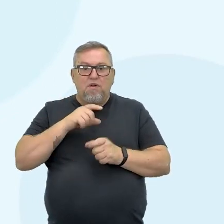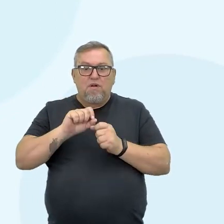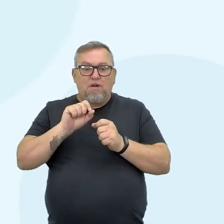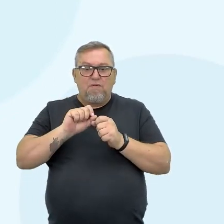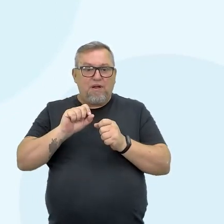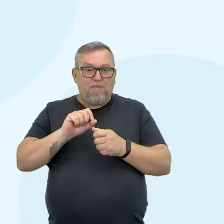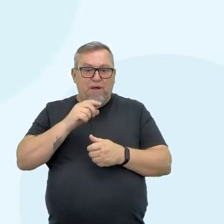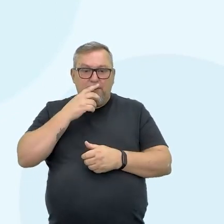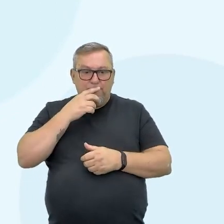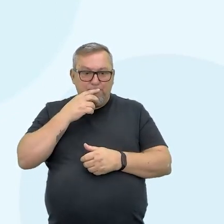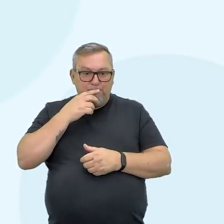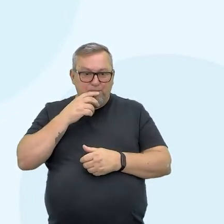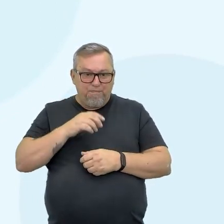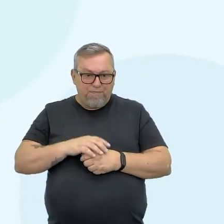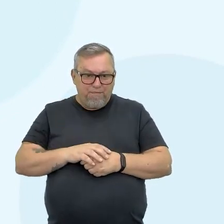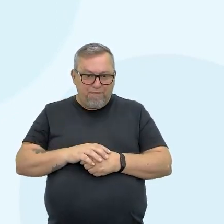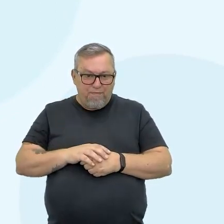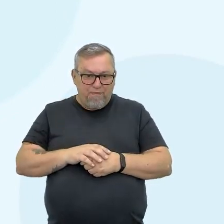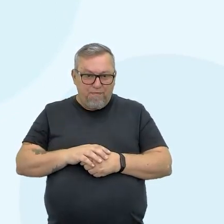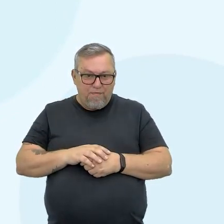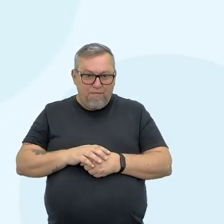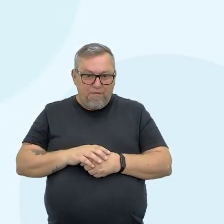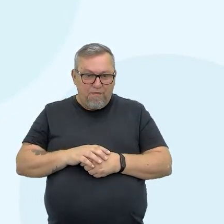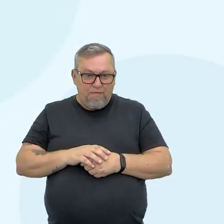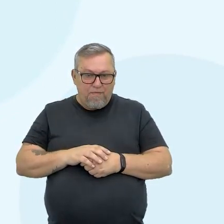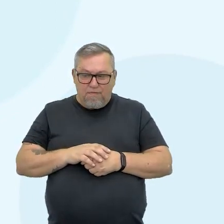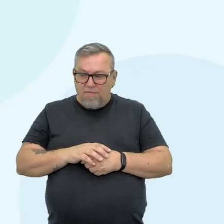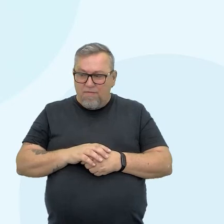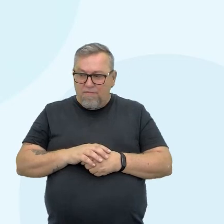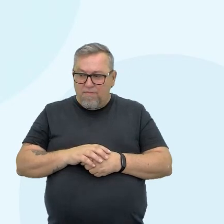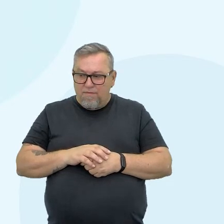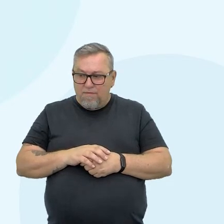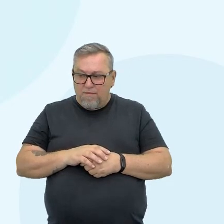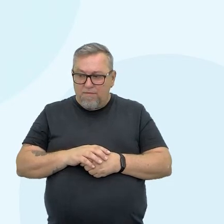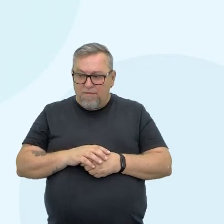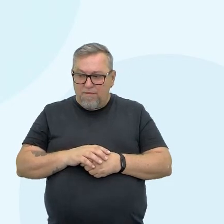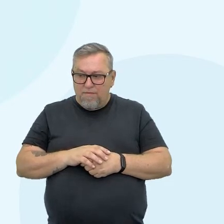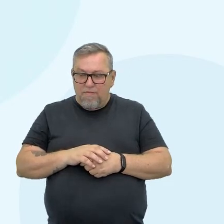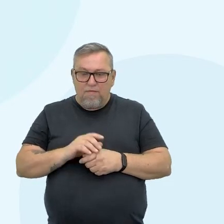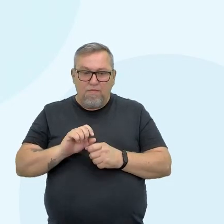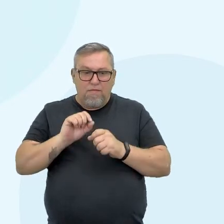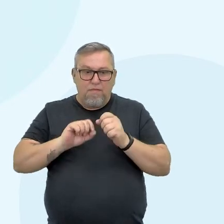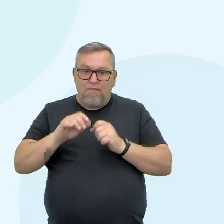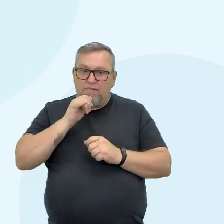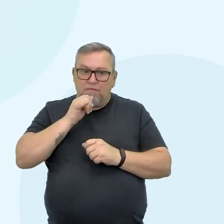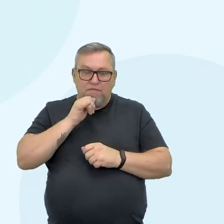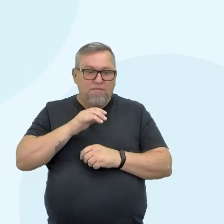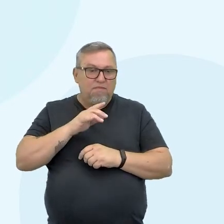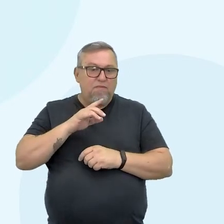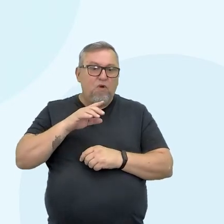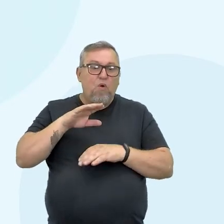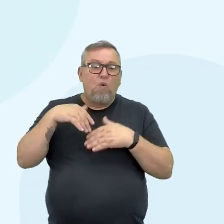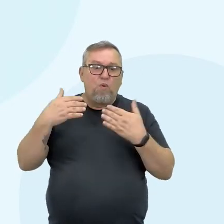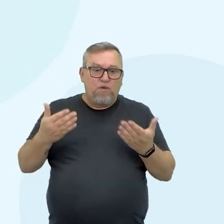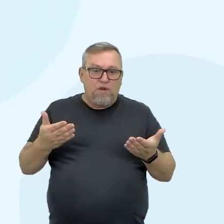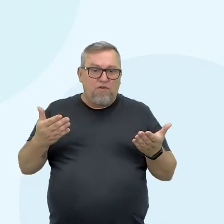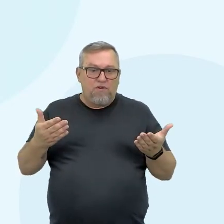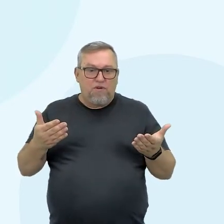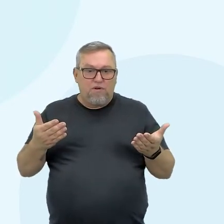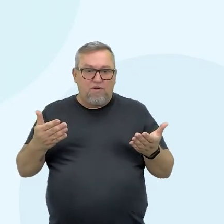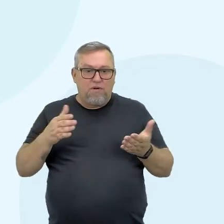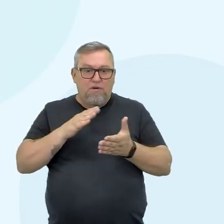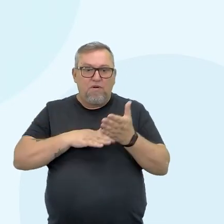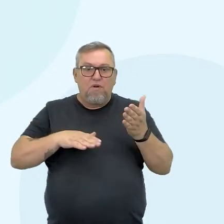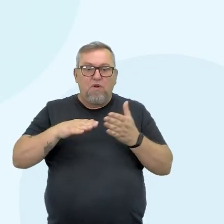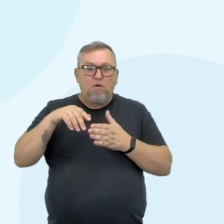histórica. Em certa medida, tudo que a gente faz é histórico, né? Ou seja, tudo